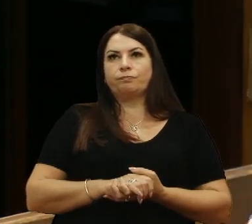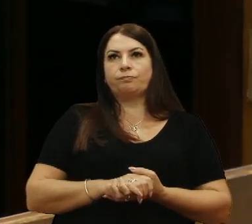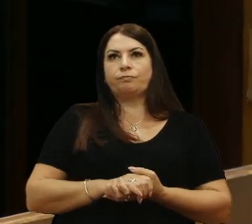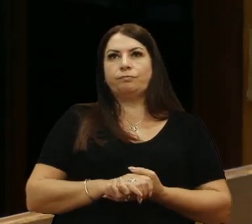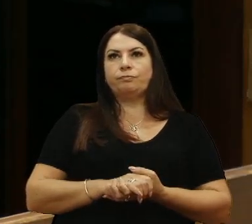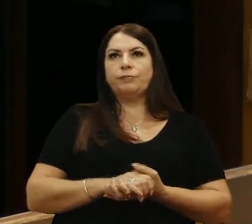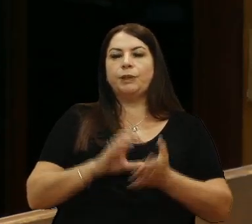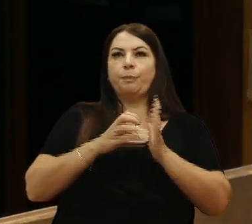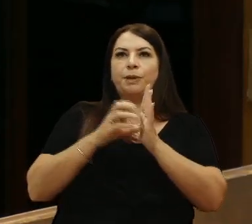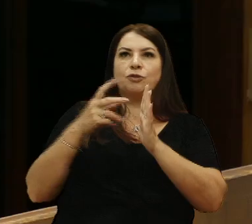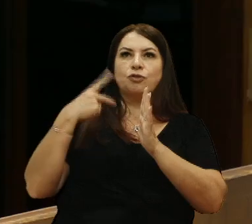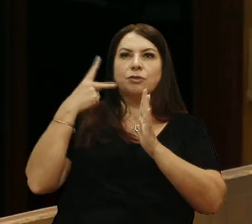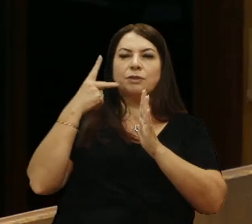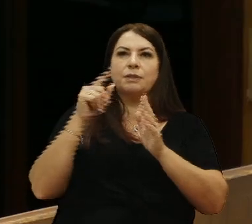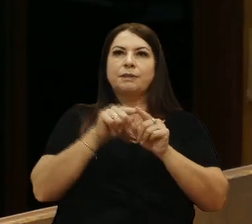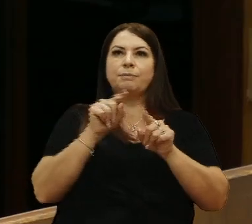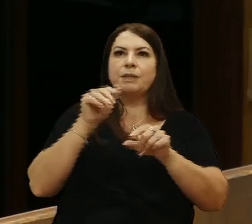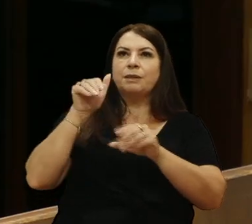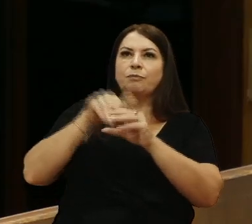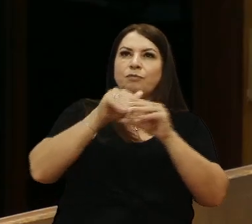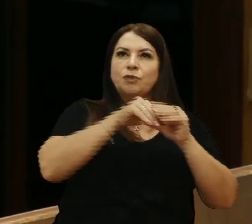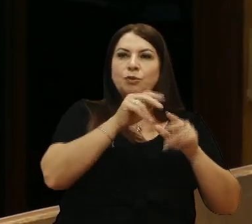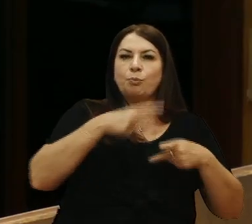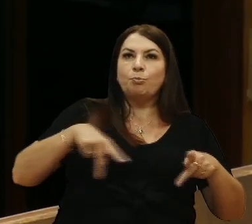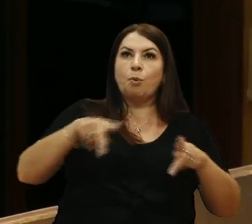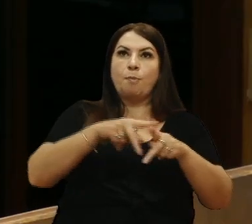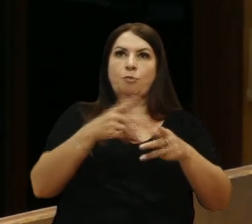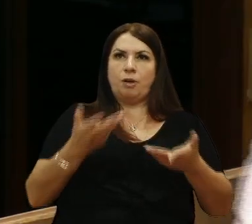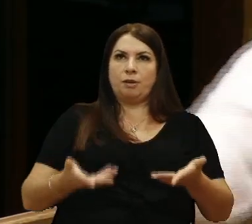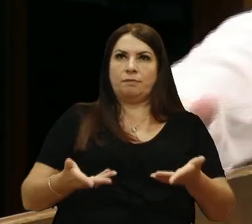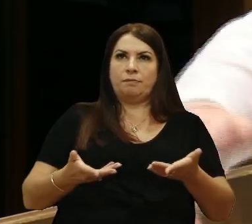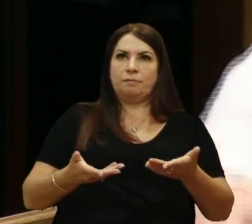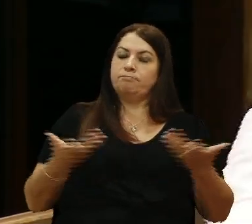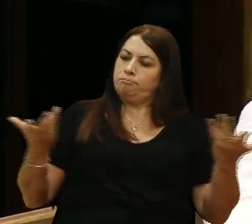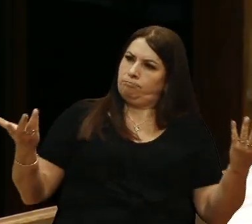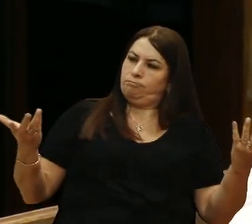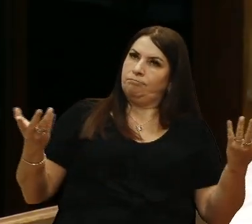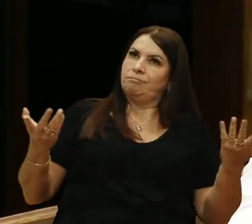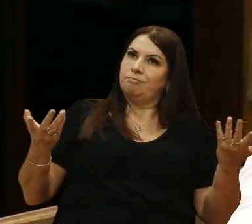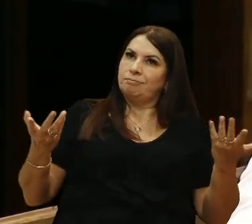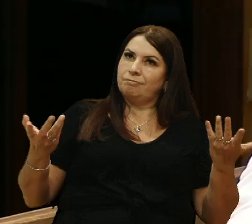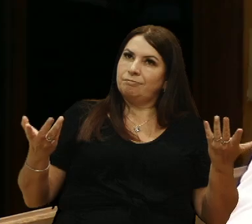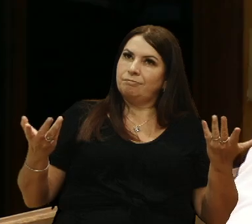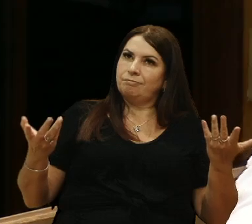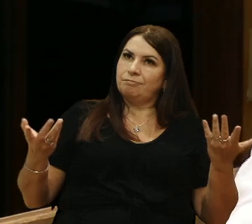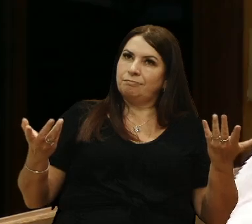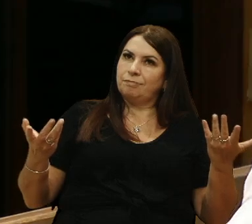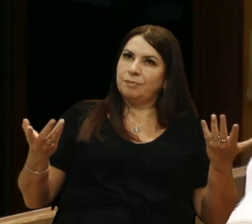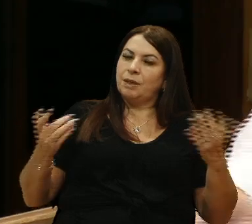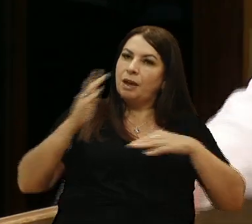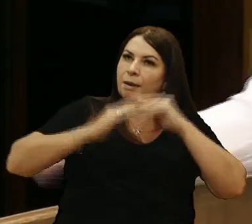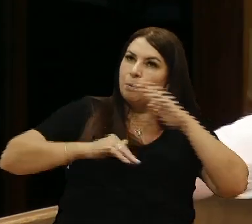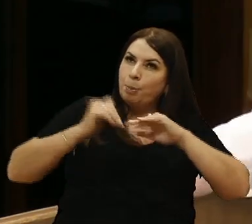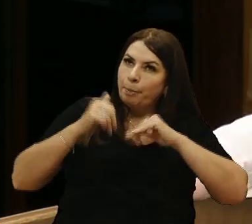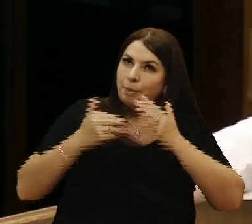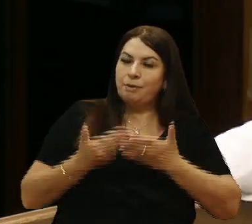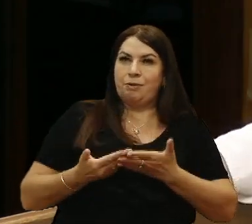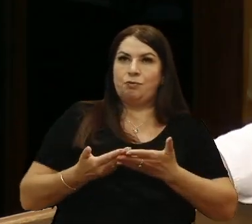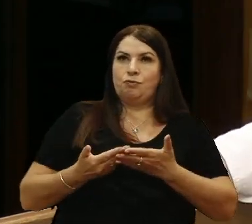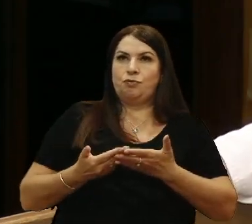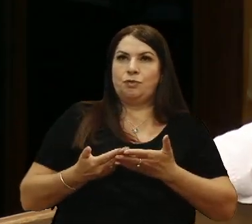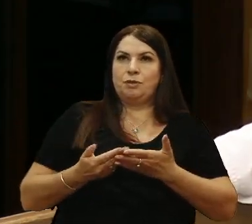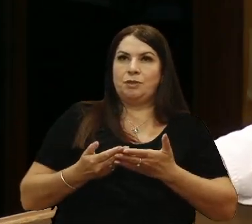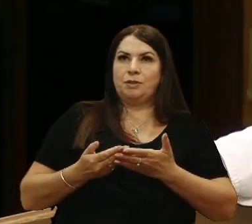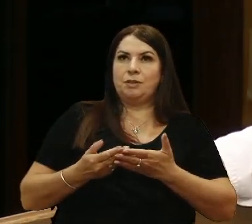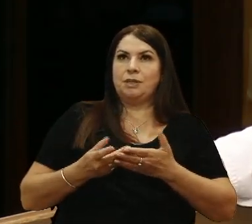Partido X adere ao plebiscito popular. Mas espera aí, a prática é o critério